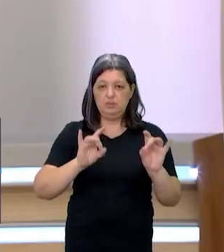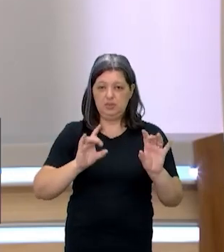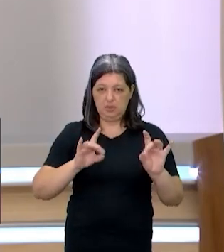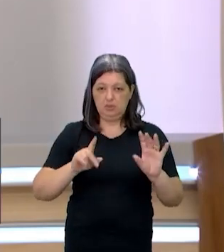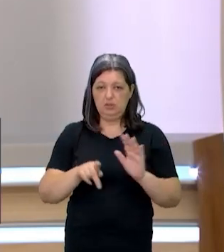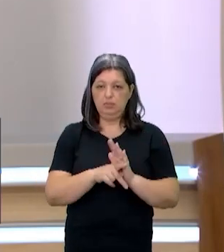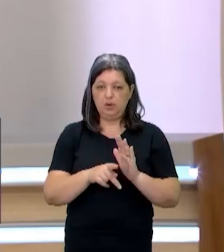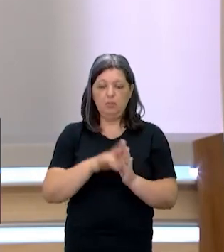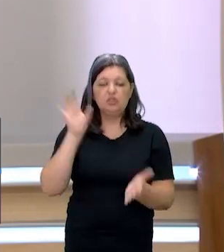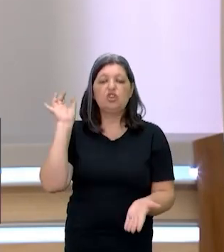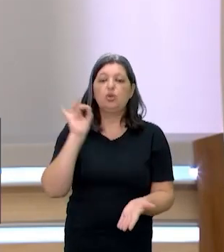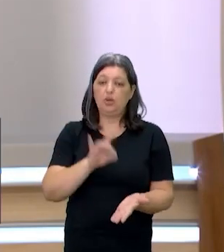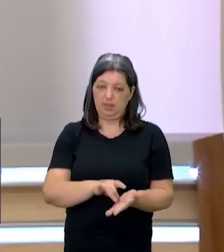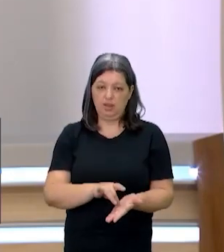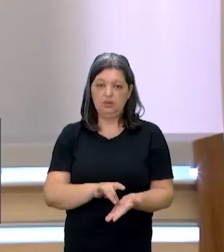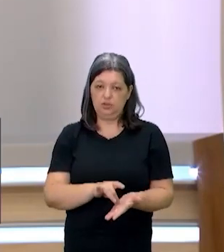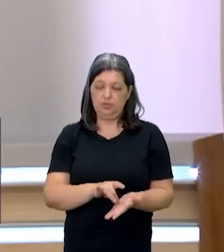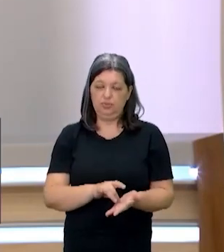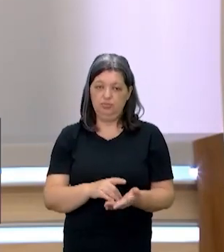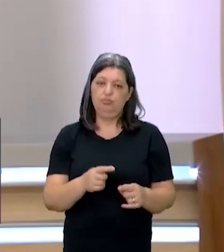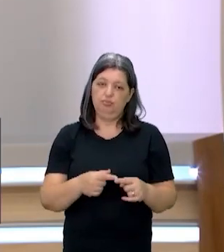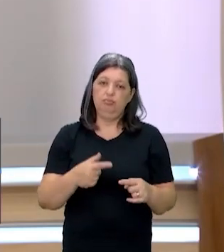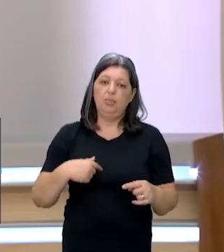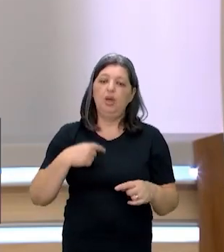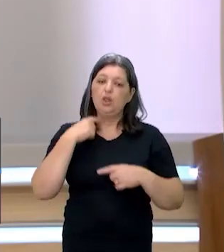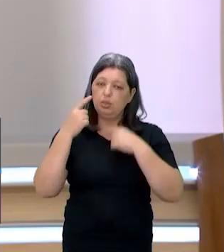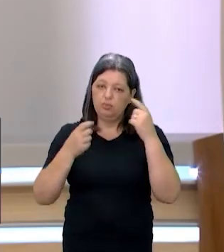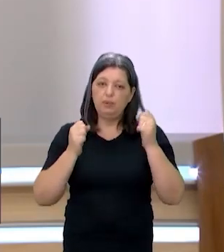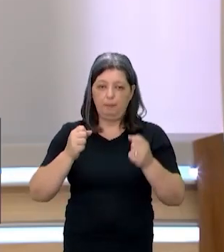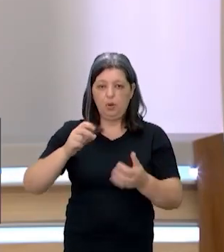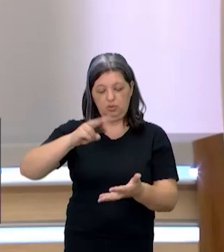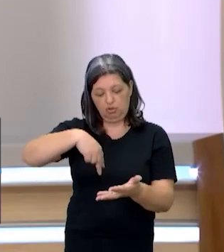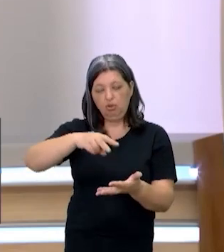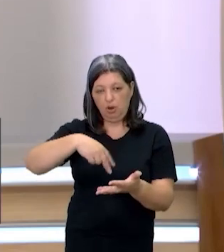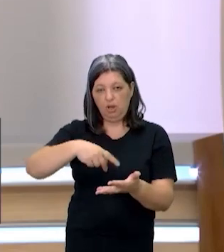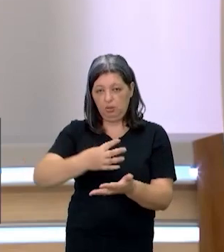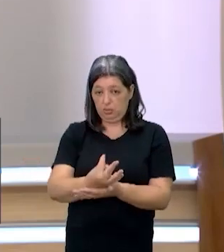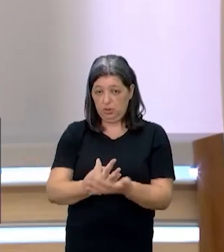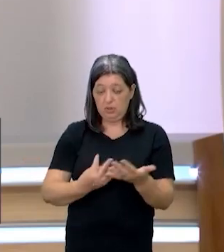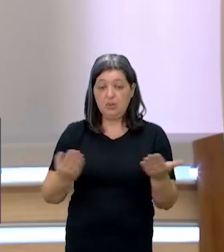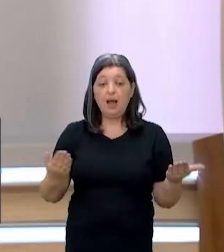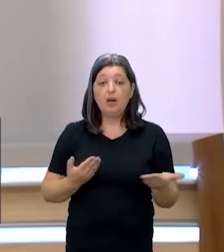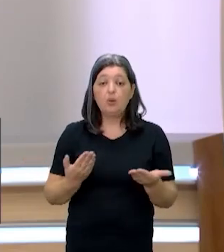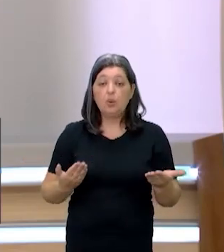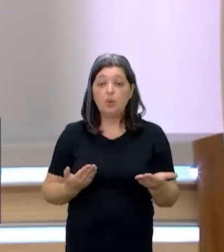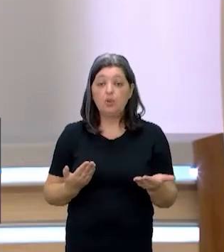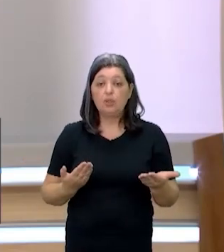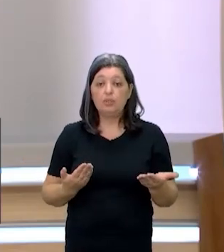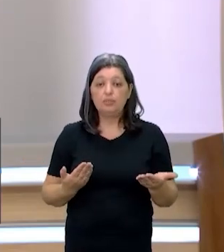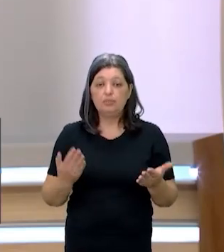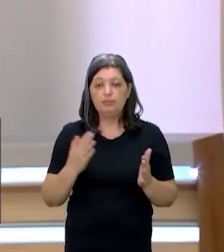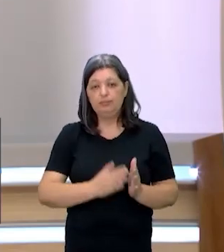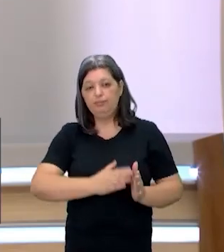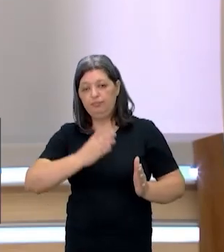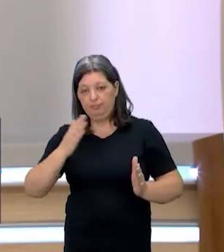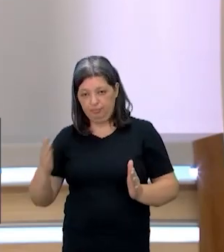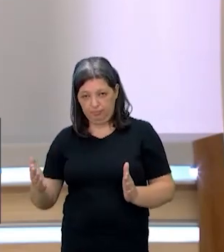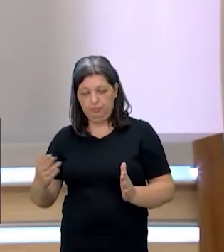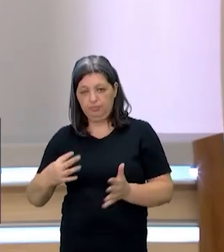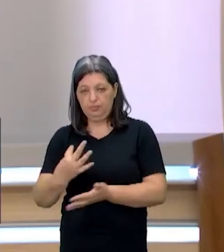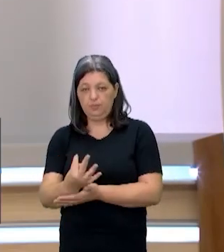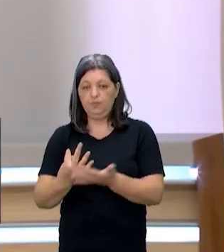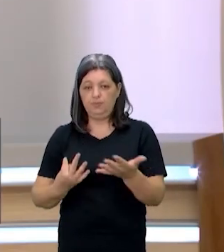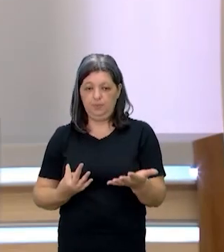de autoridade, tá bom? Então, se tiver mais dúvidas, depois você dá uma olhadinha. E a gente vai partir agora para um outro ponto do mesmo